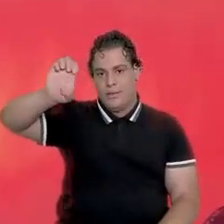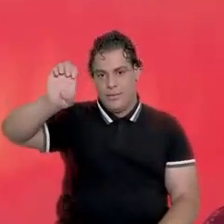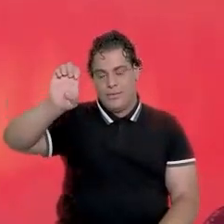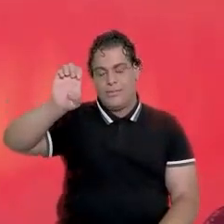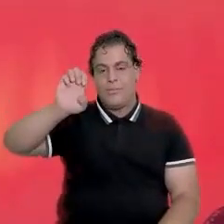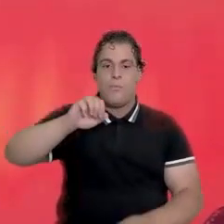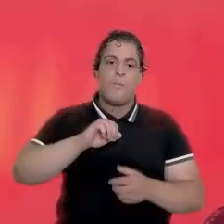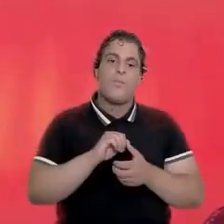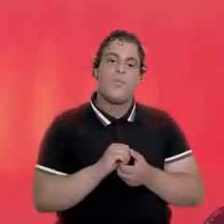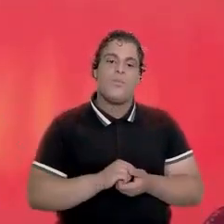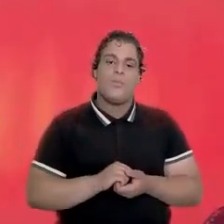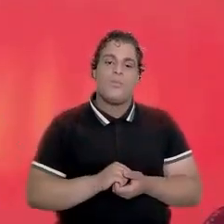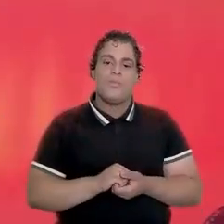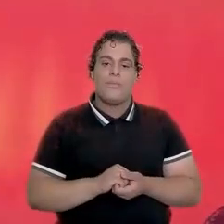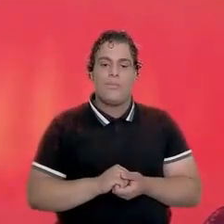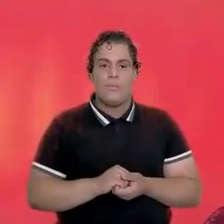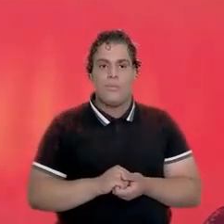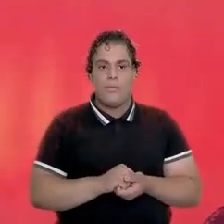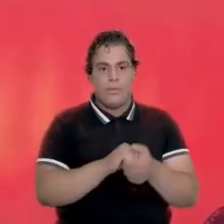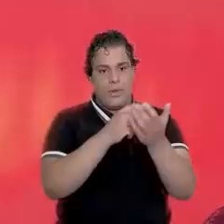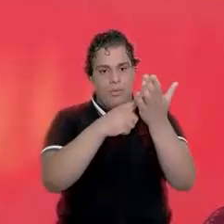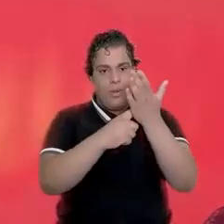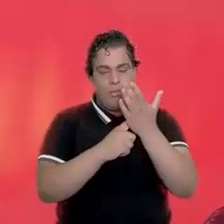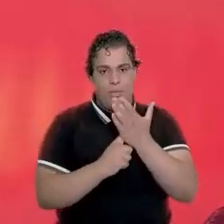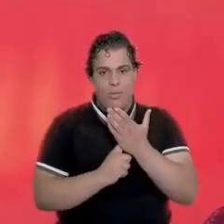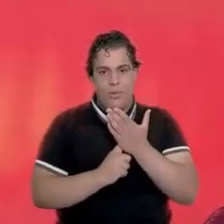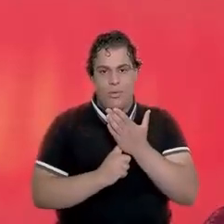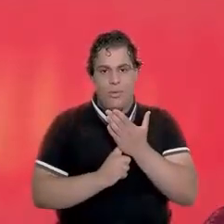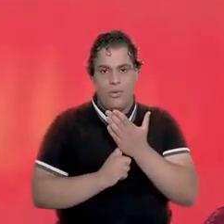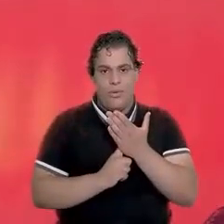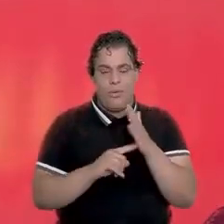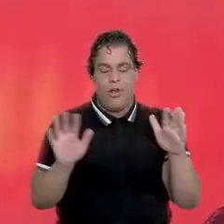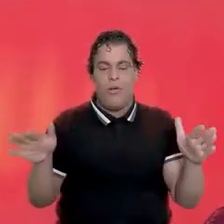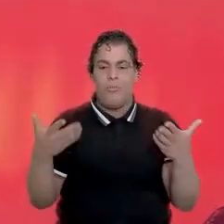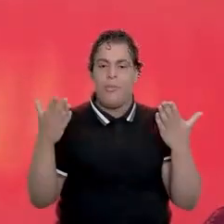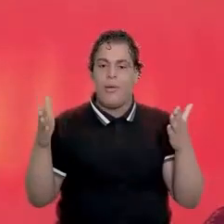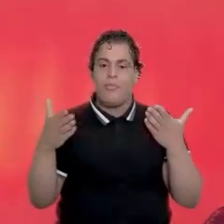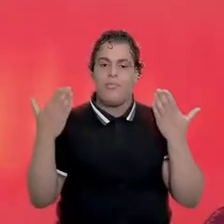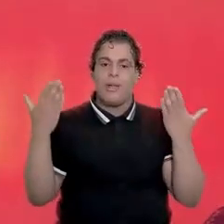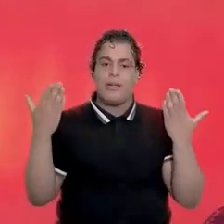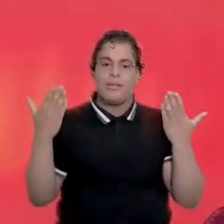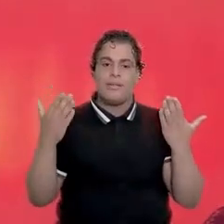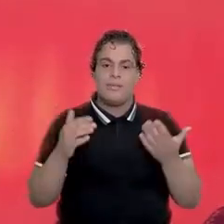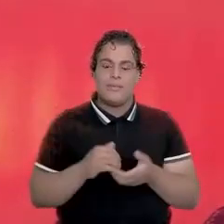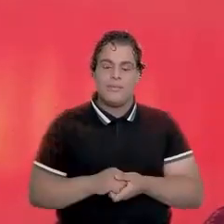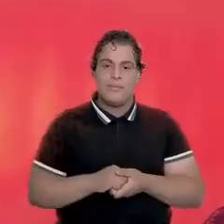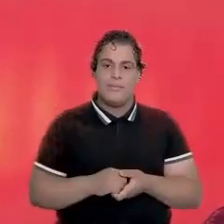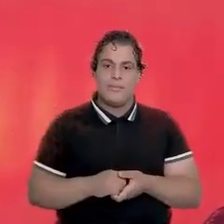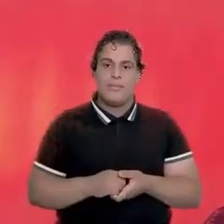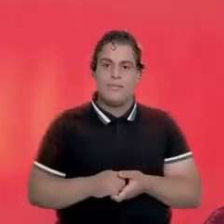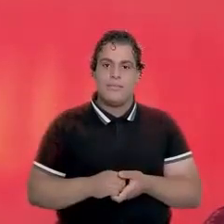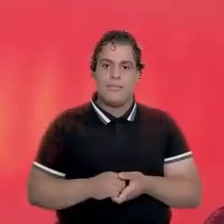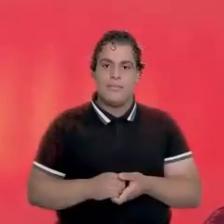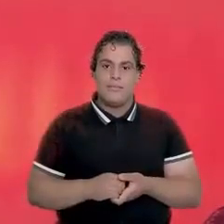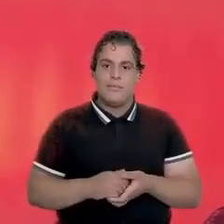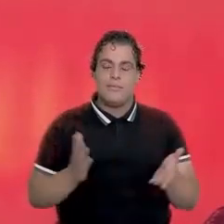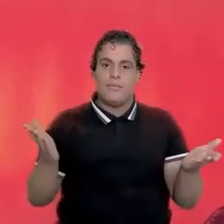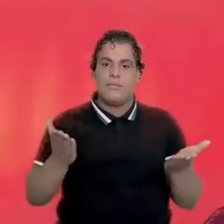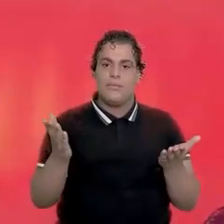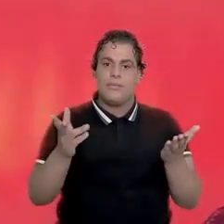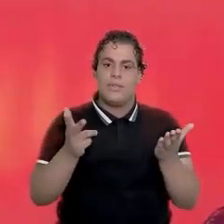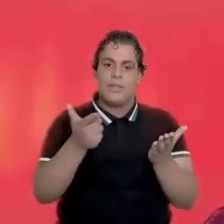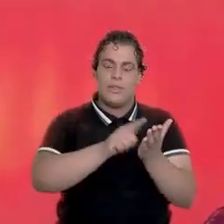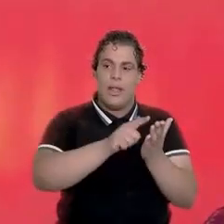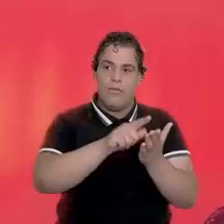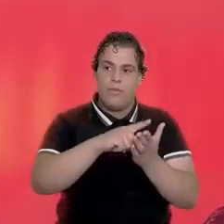também me apoiou muito, me deu um incentivo muito grande. Então, por isso, esse livro teve esse convite para